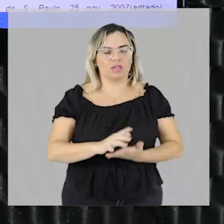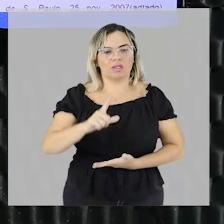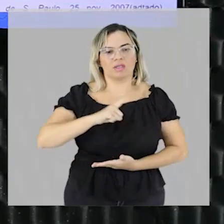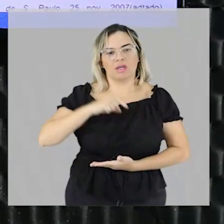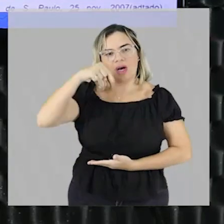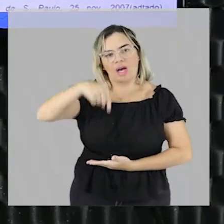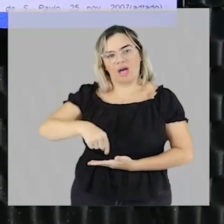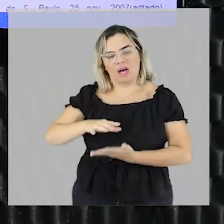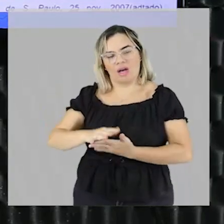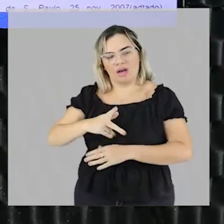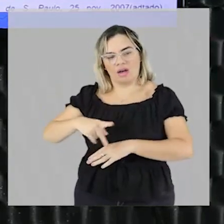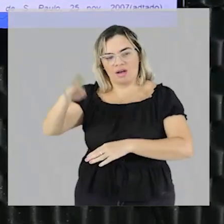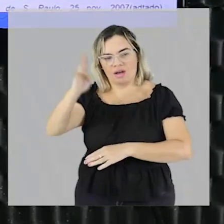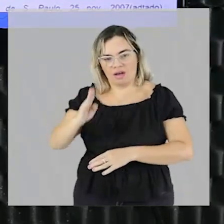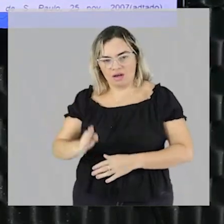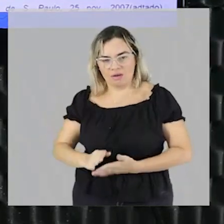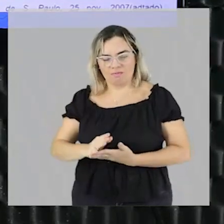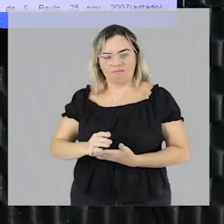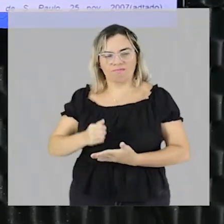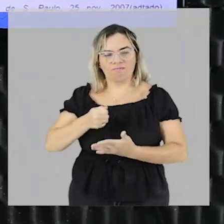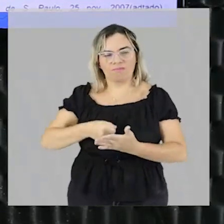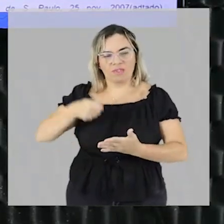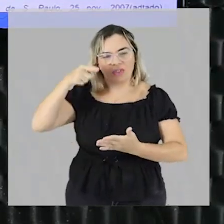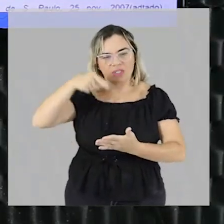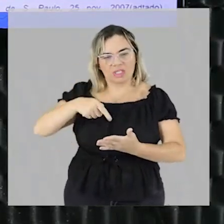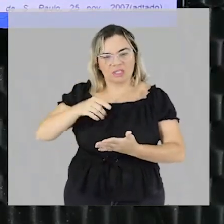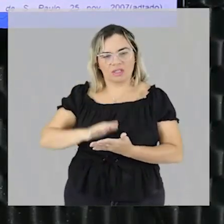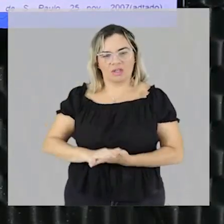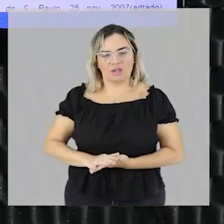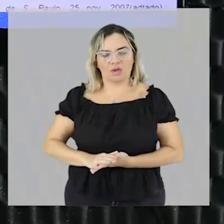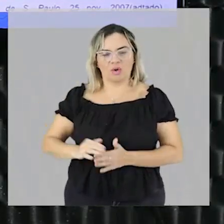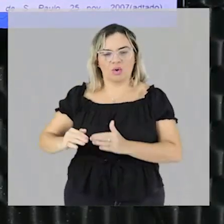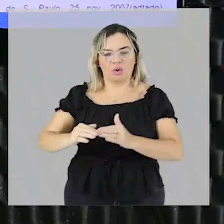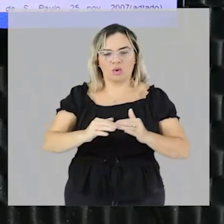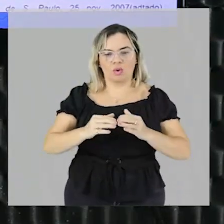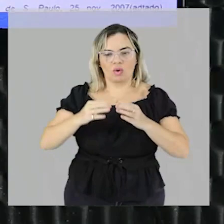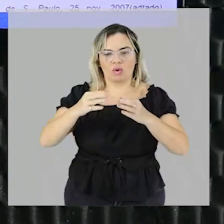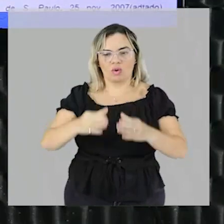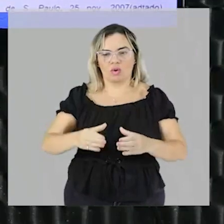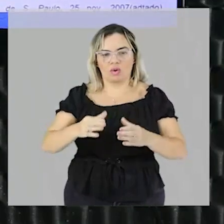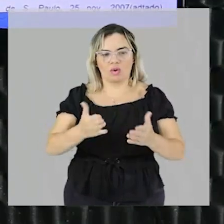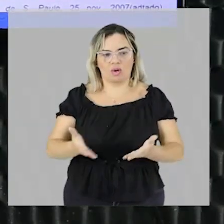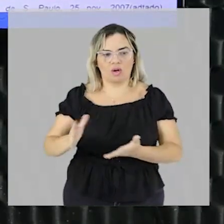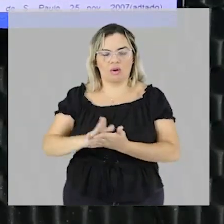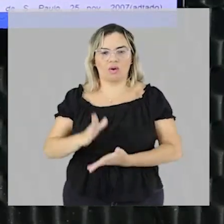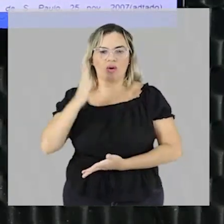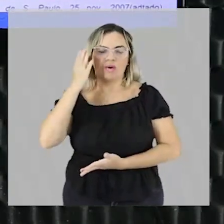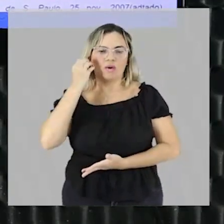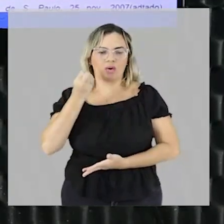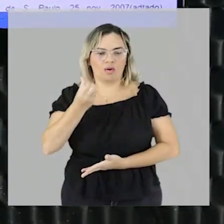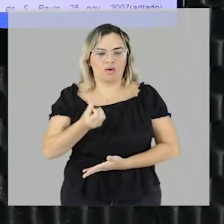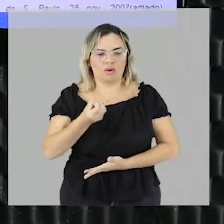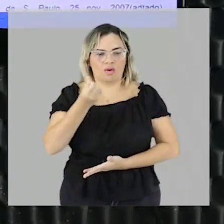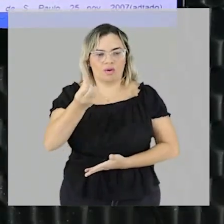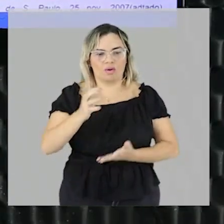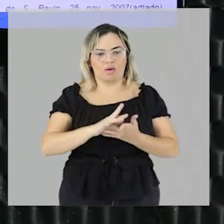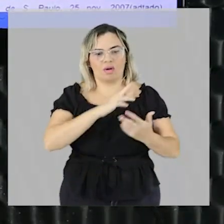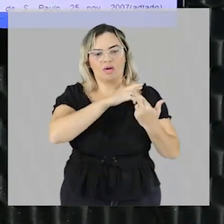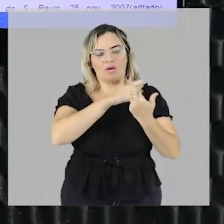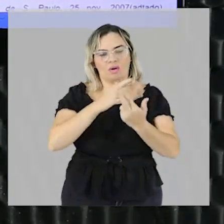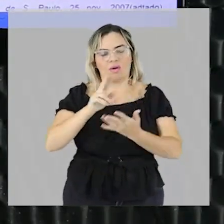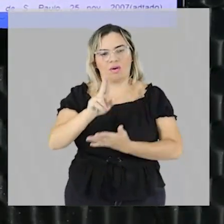insistência em reforçar o lugar comum, segundo o qual D. João VI, o responsável pela unidade do